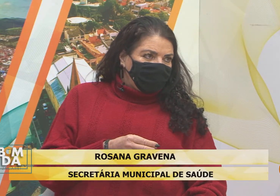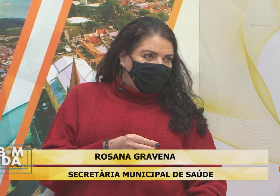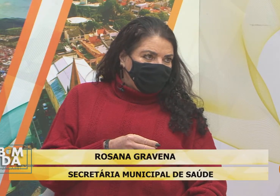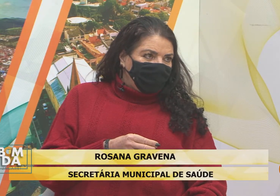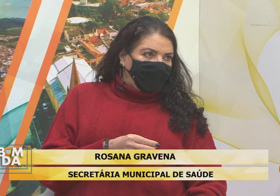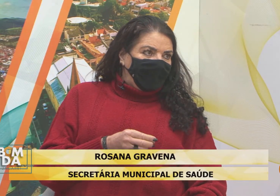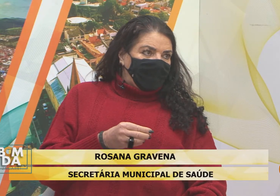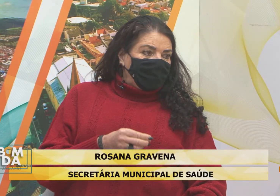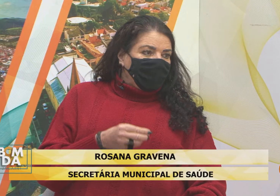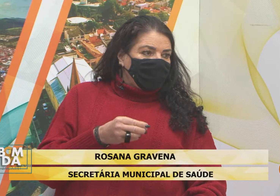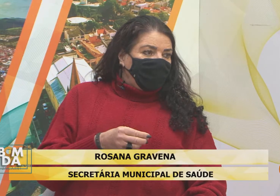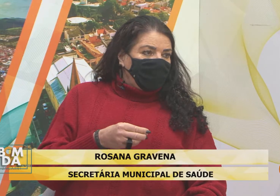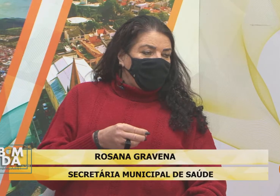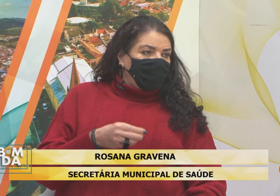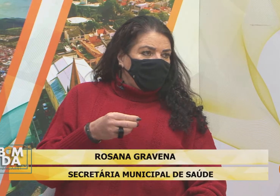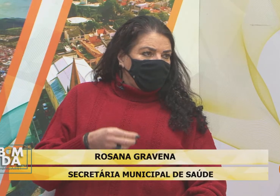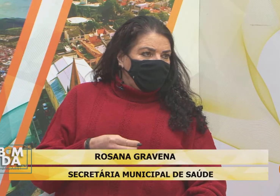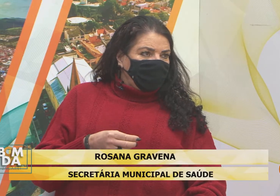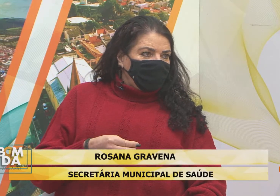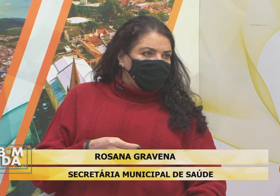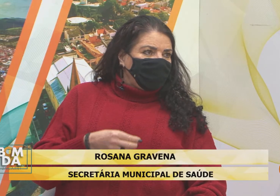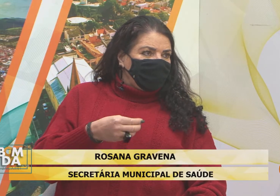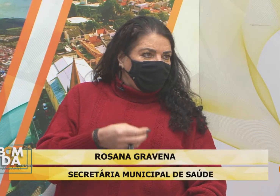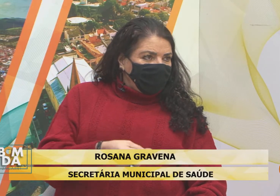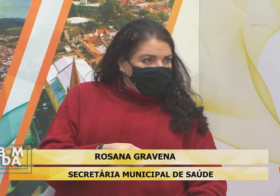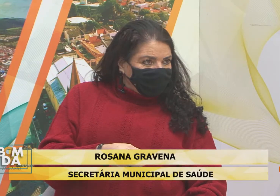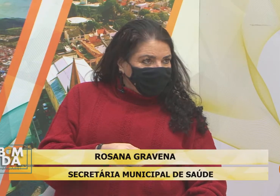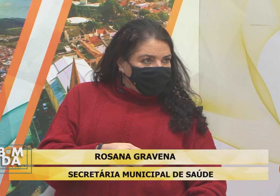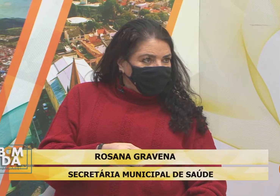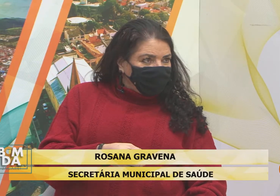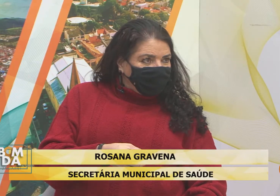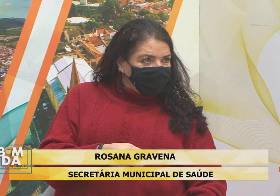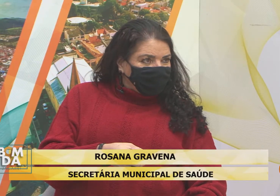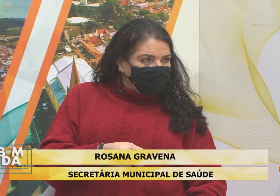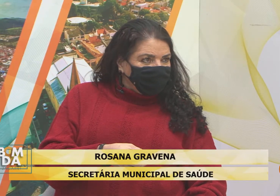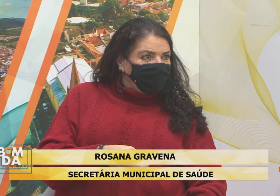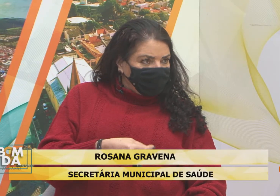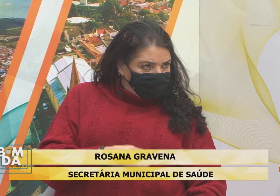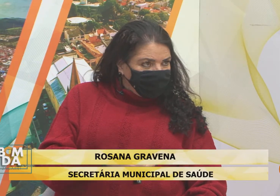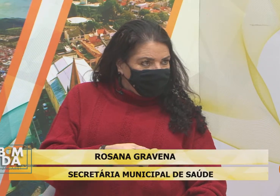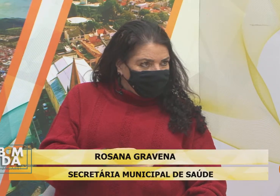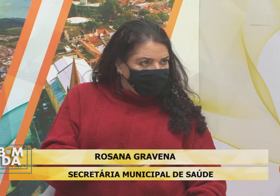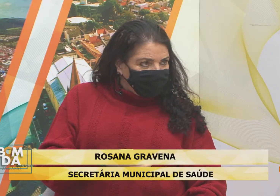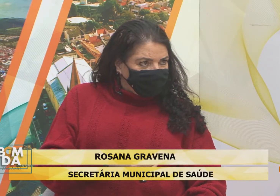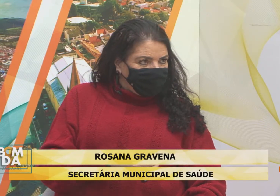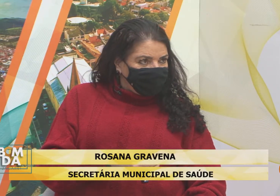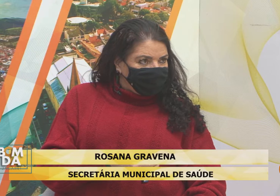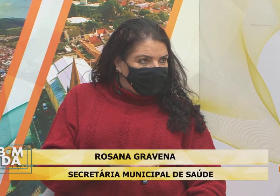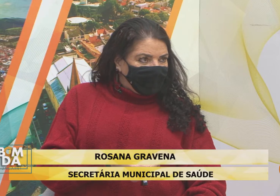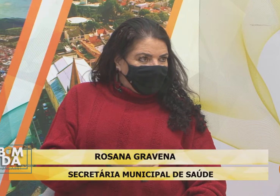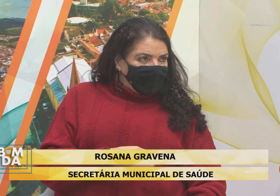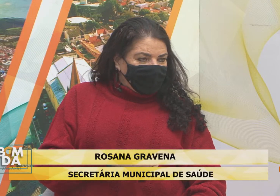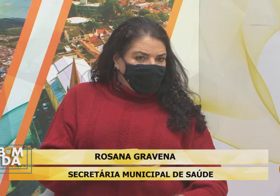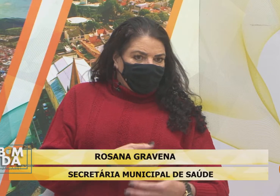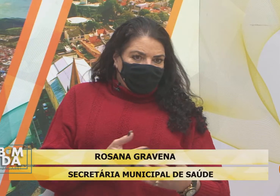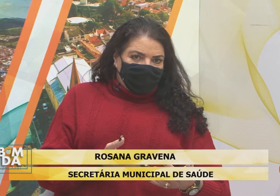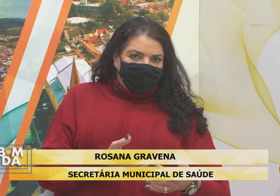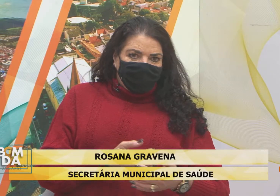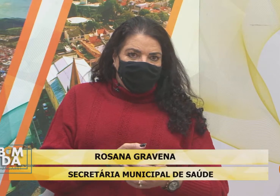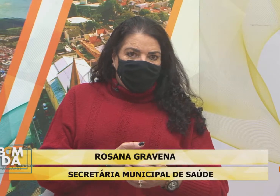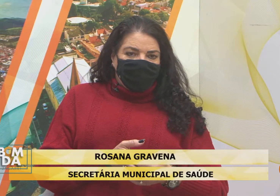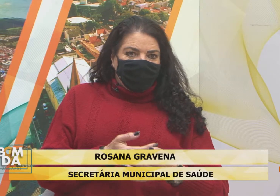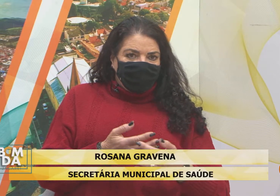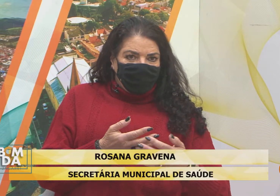o Estado. Mas eu, como vigilância sanitária, interdito quando tem surto. E fiz isso várias vezes. Então,